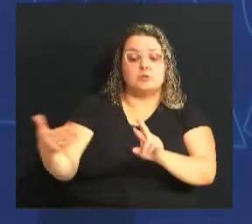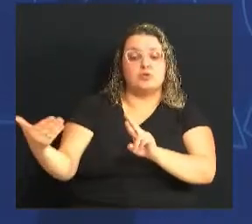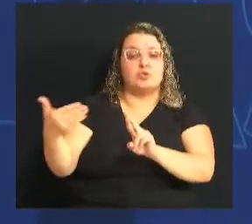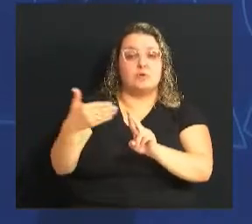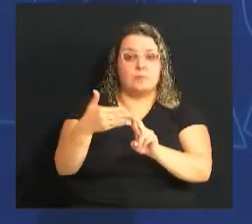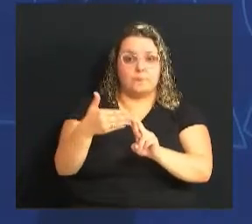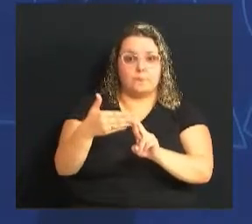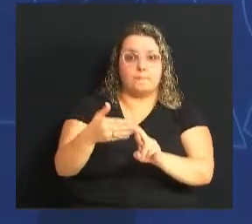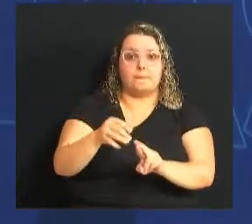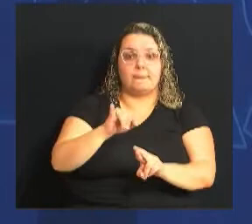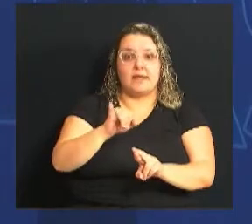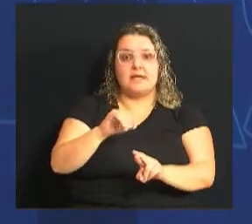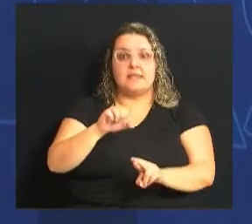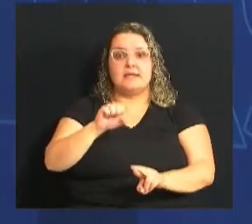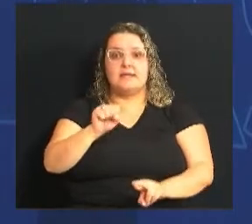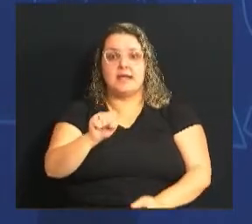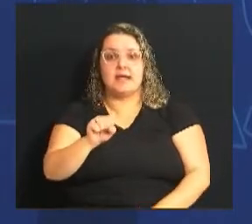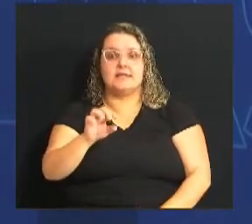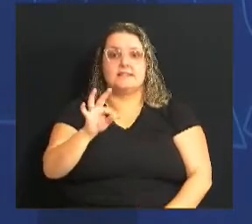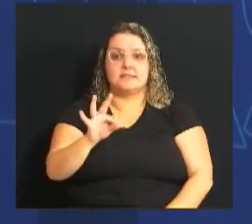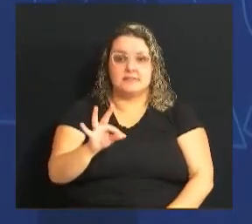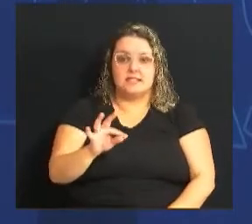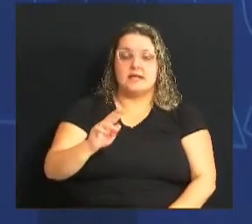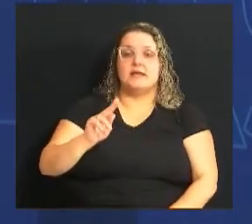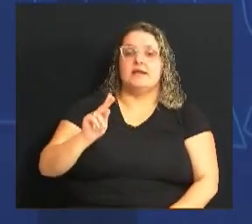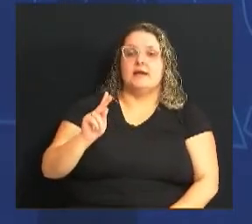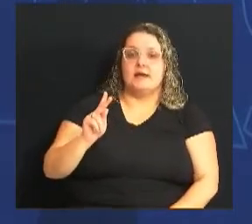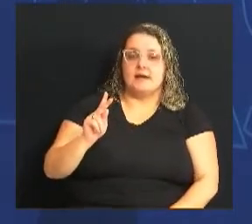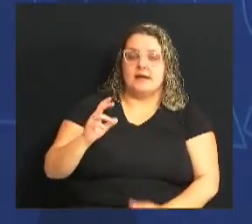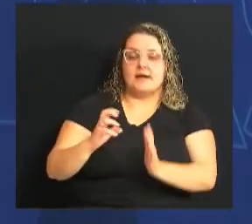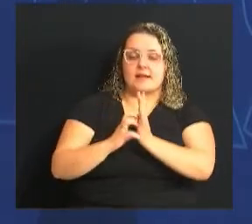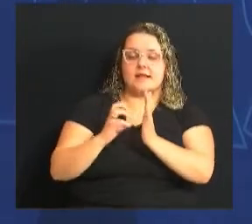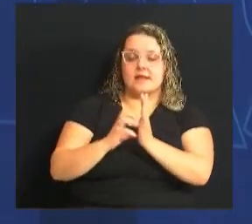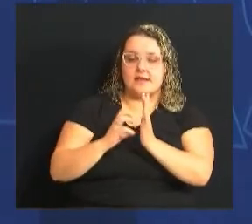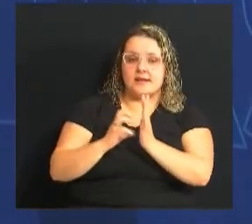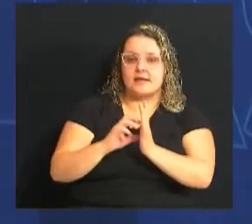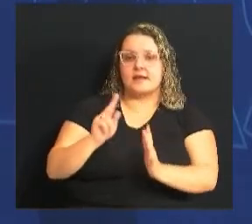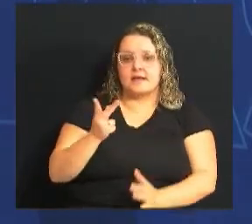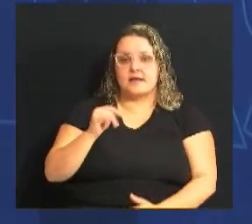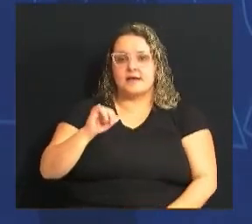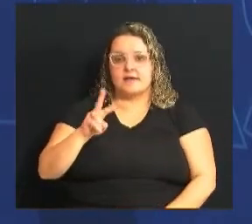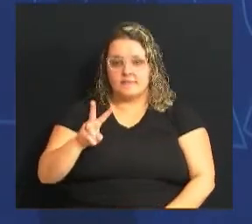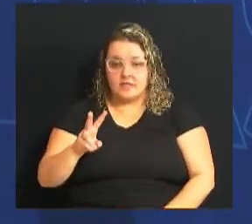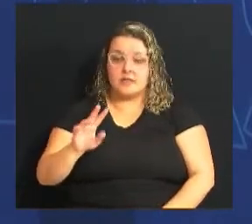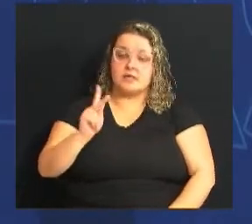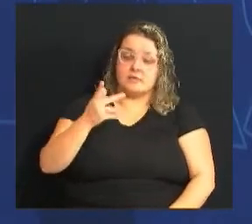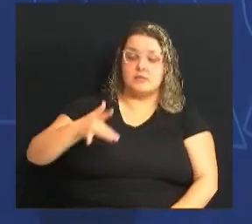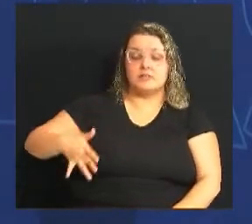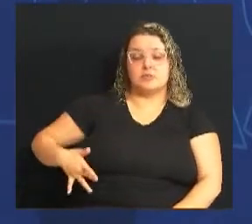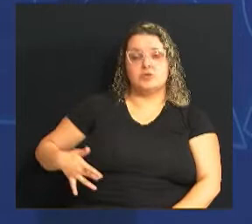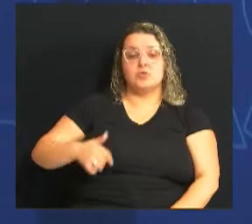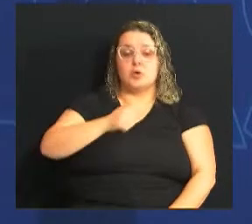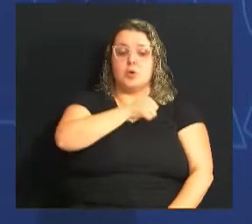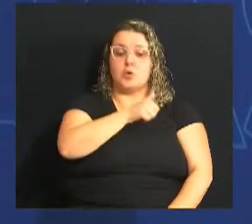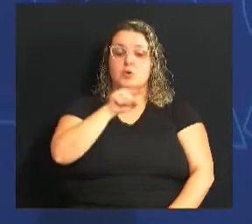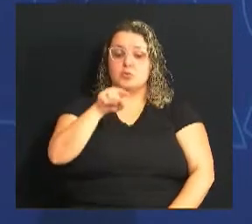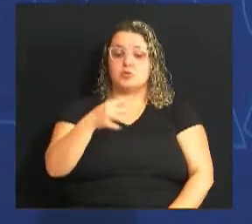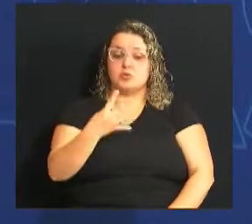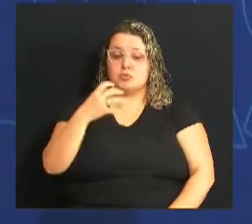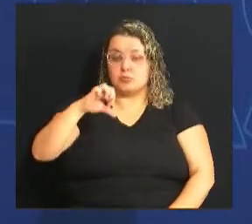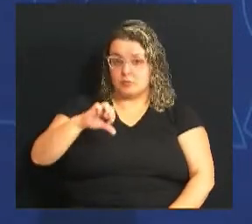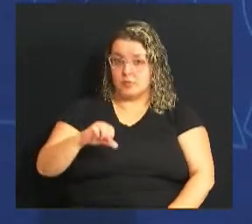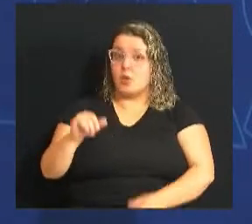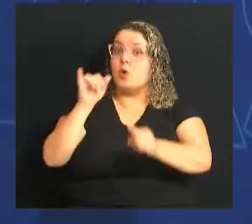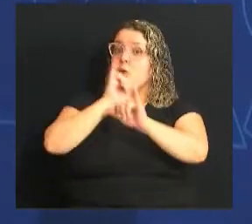em IST, HIV/AIDS e hepatites virais. 11 horas mais 49 minutos, hora das